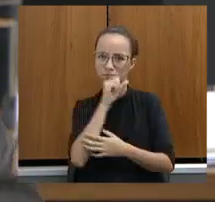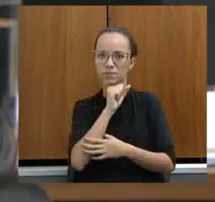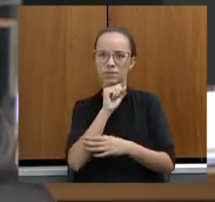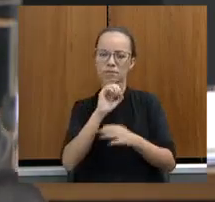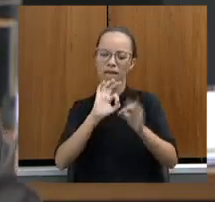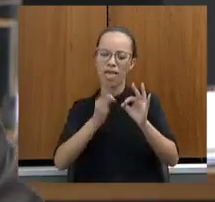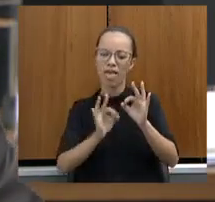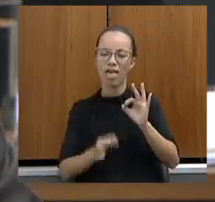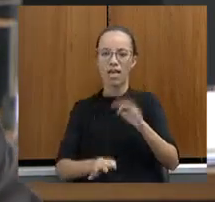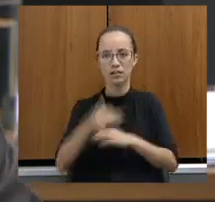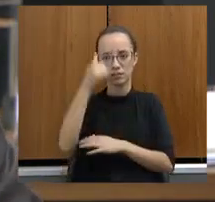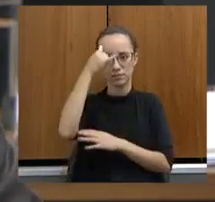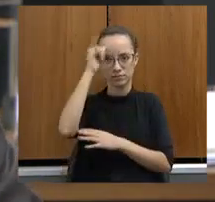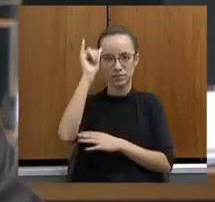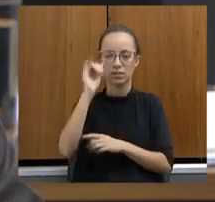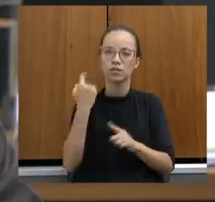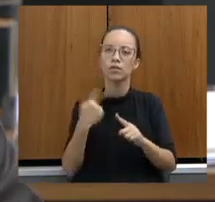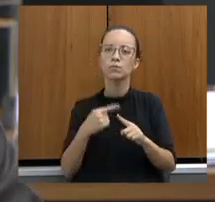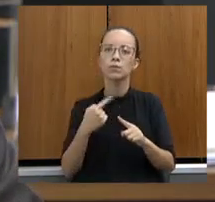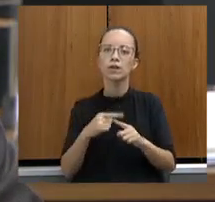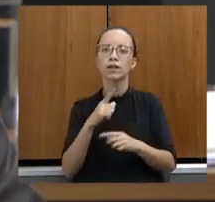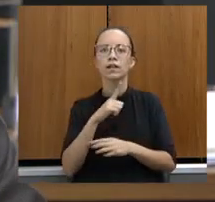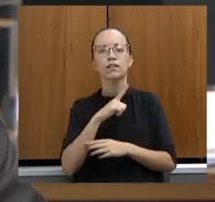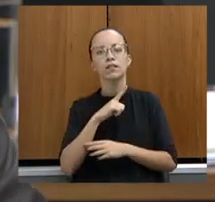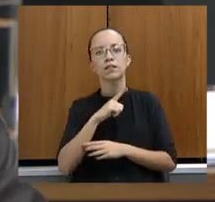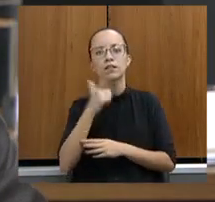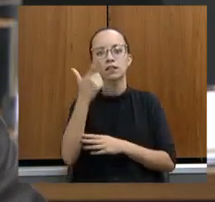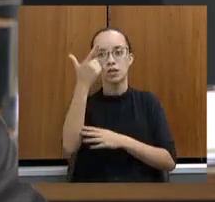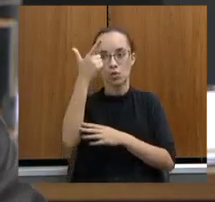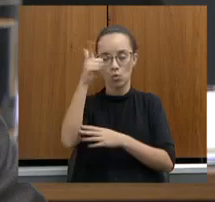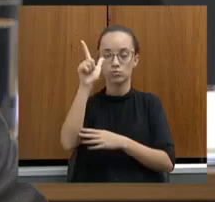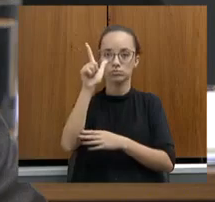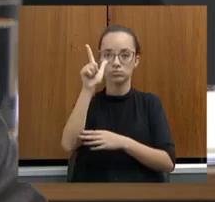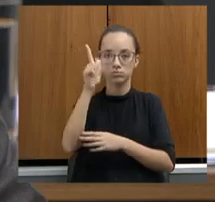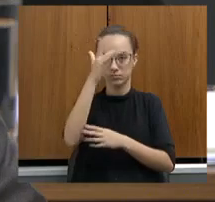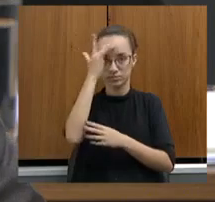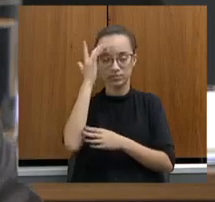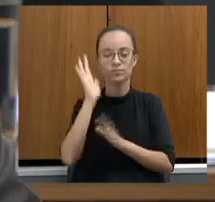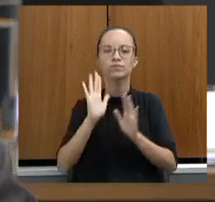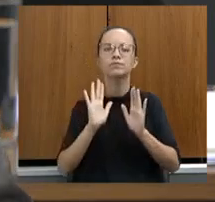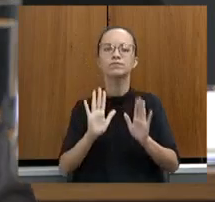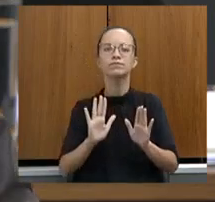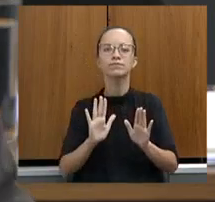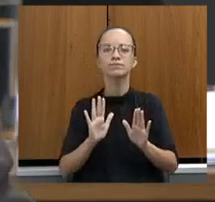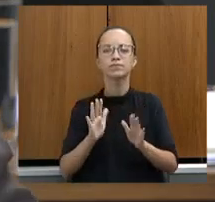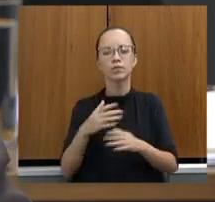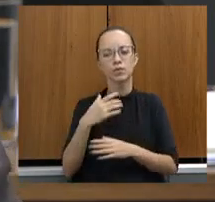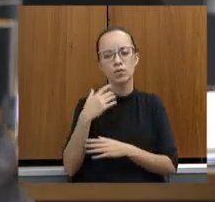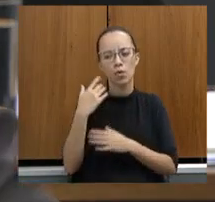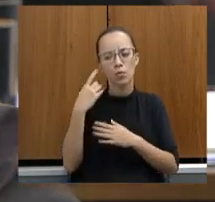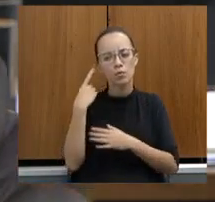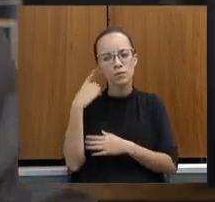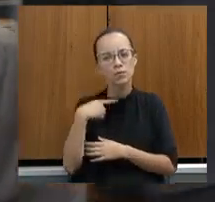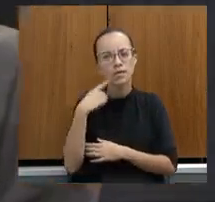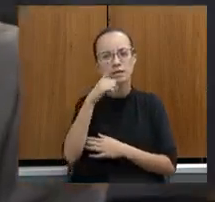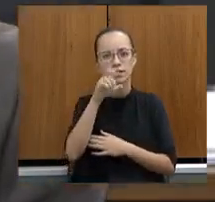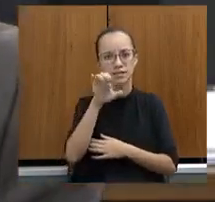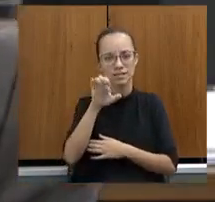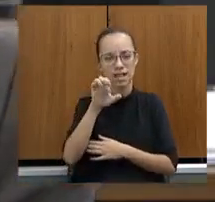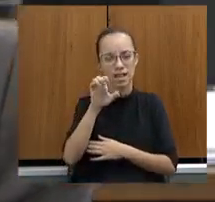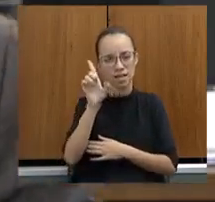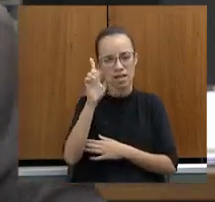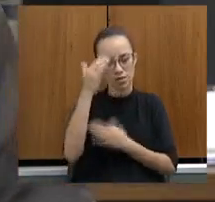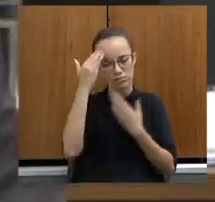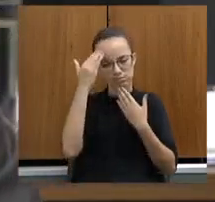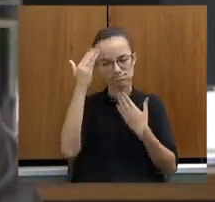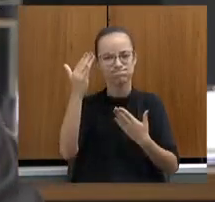delongue muito mais já que nós temos outros oradores também é agradeça que eu Deputado Zé Guilherme por ter inclusive